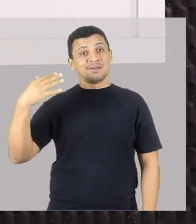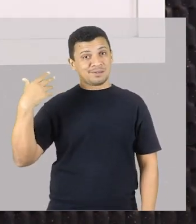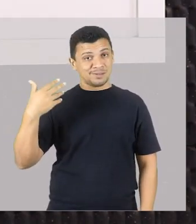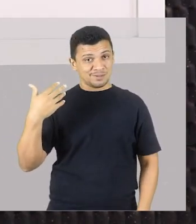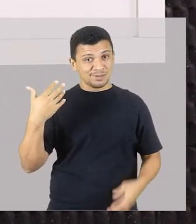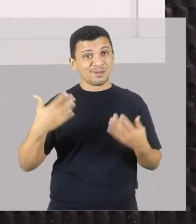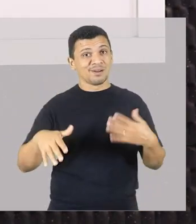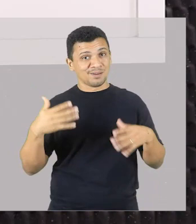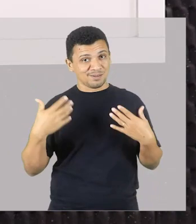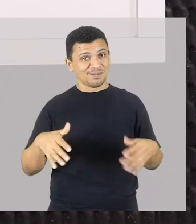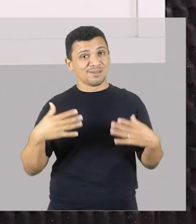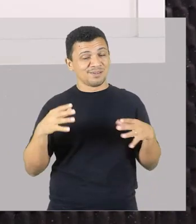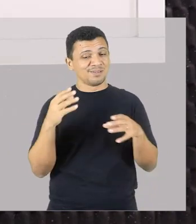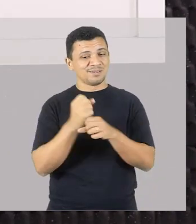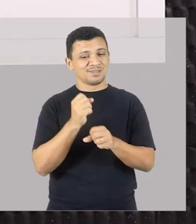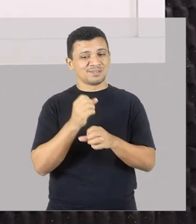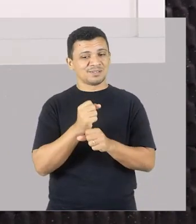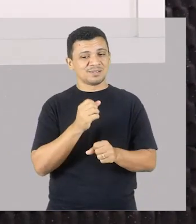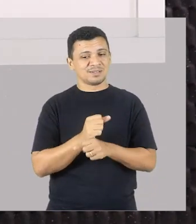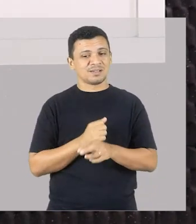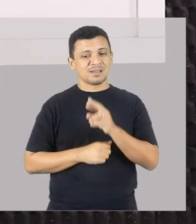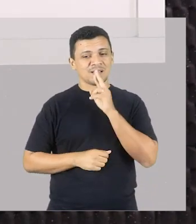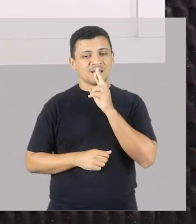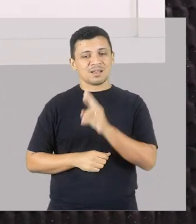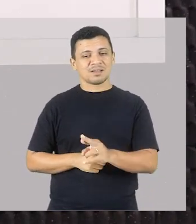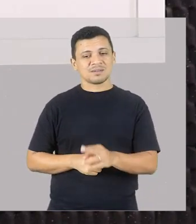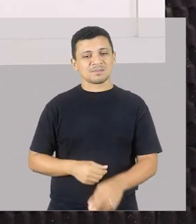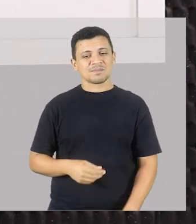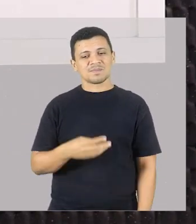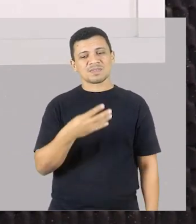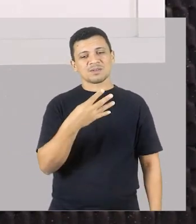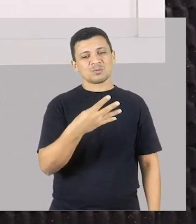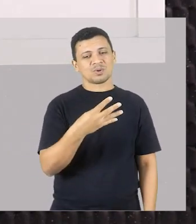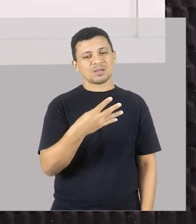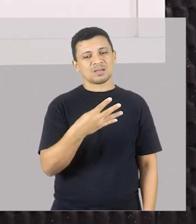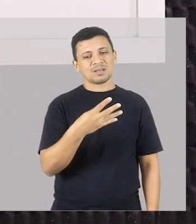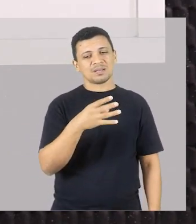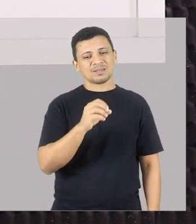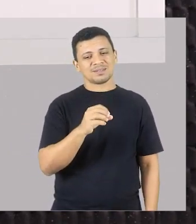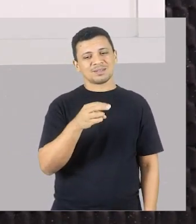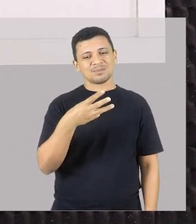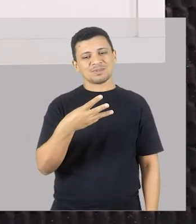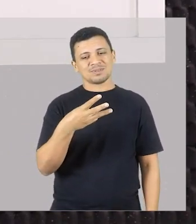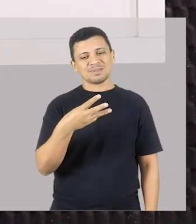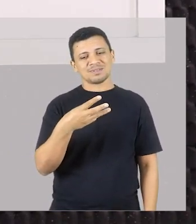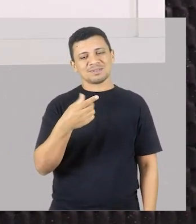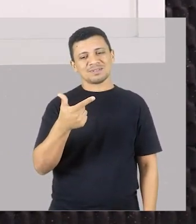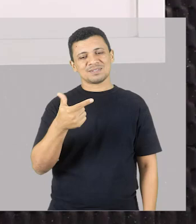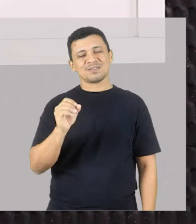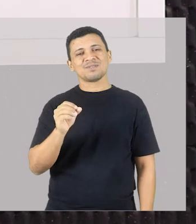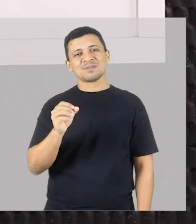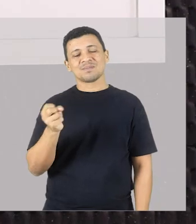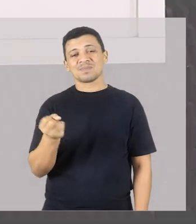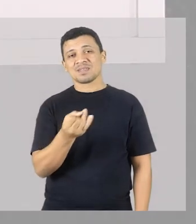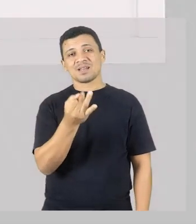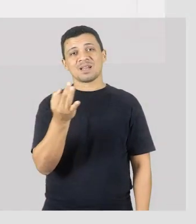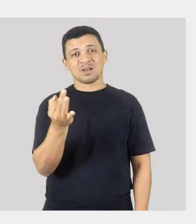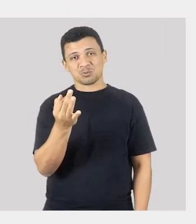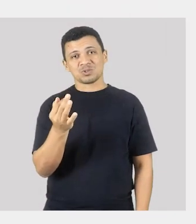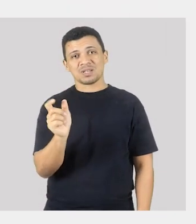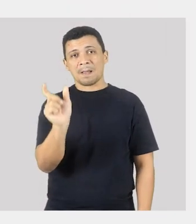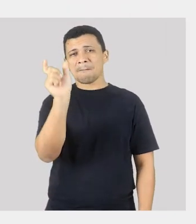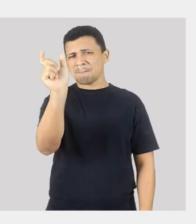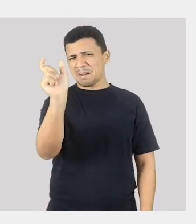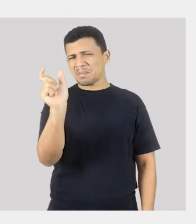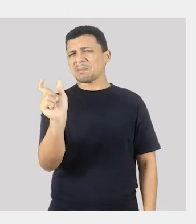aí, né? Se você fizer essa conta aqui, você vai encontrar 40.320. Essa é a quantidade de palavras